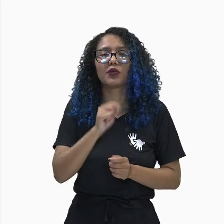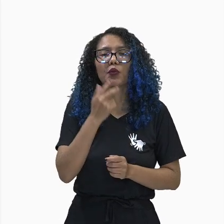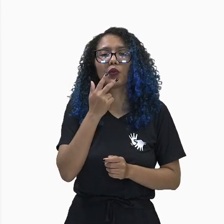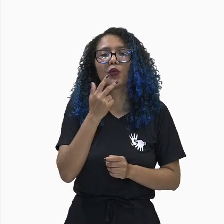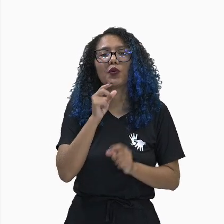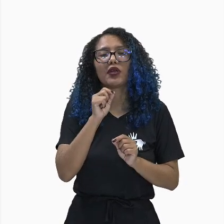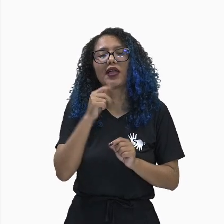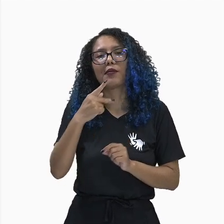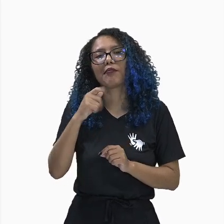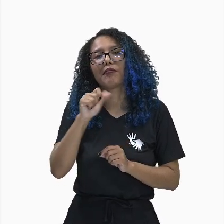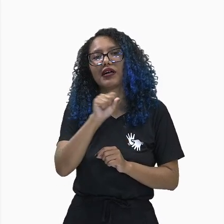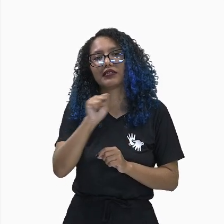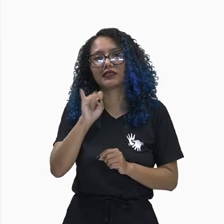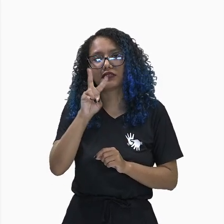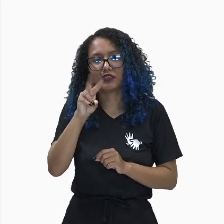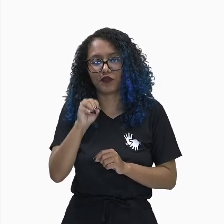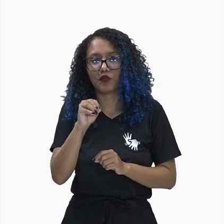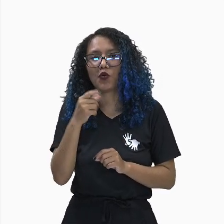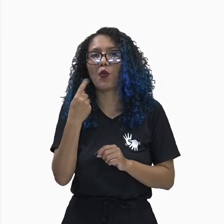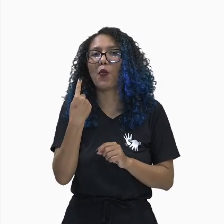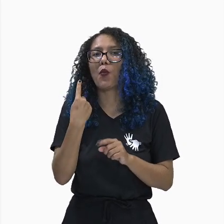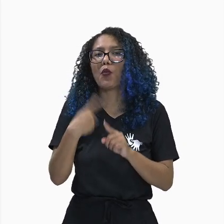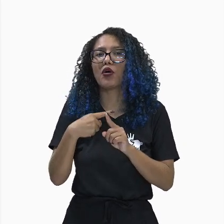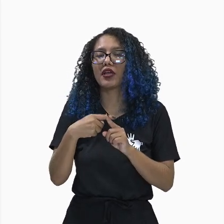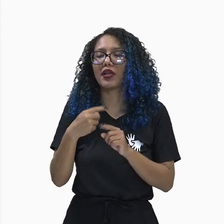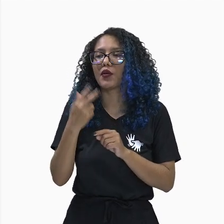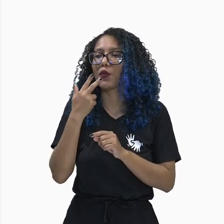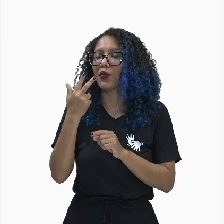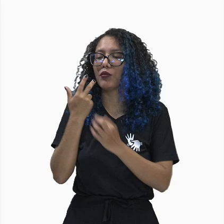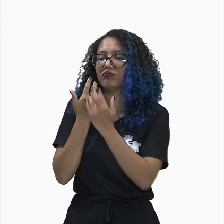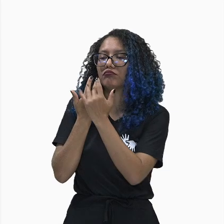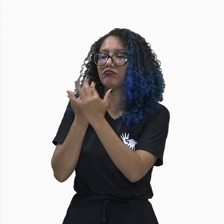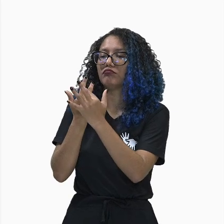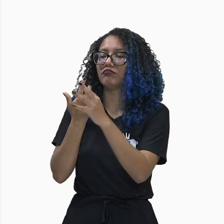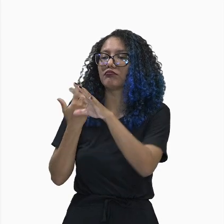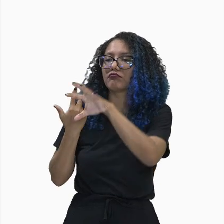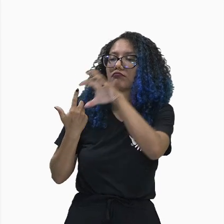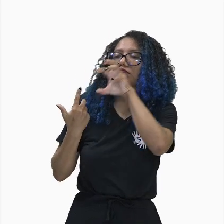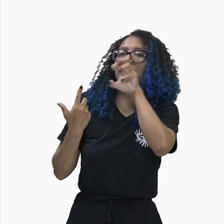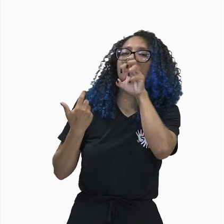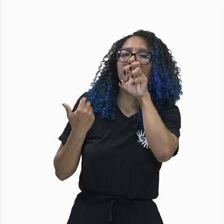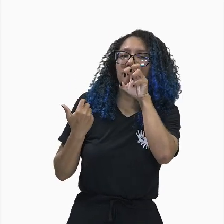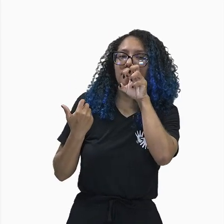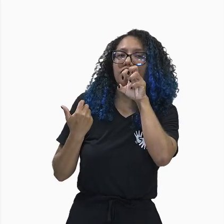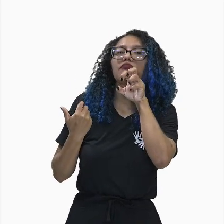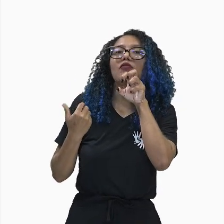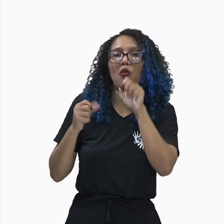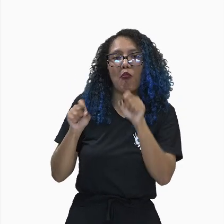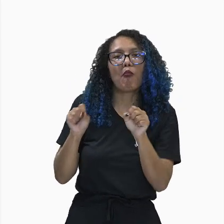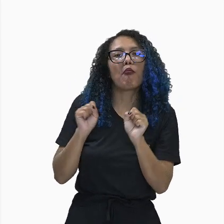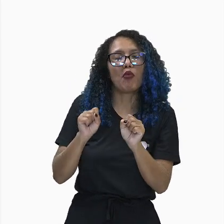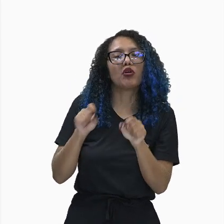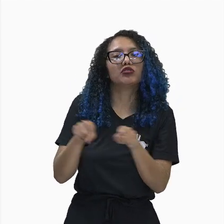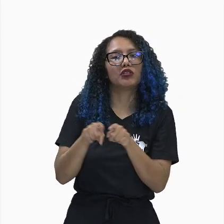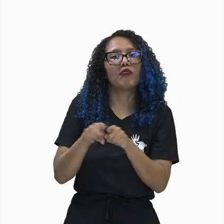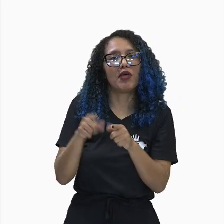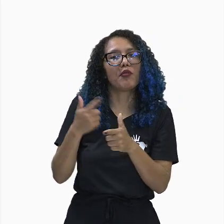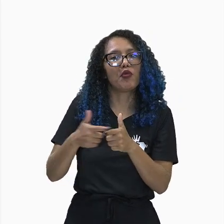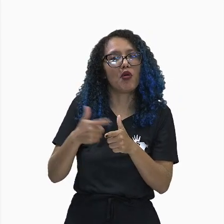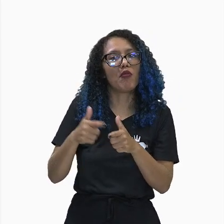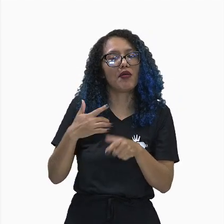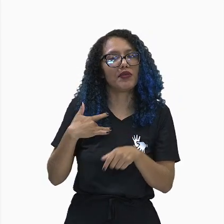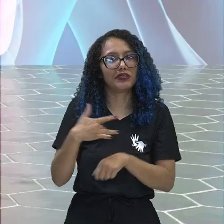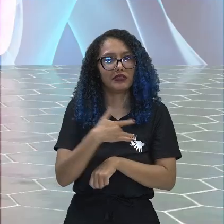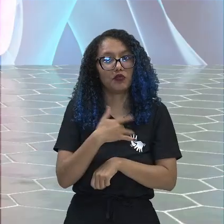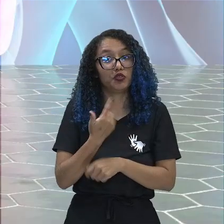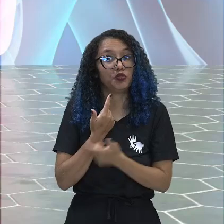só a fumaça do cigarro, ele já pode causar ali também problemas de saúde em